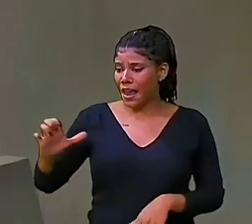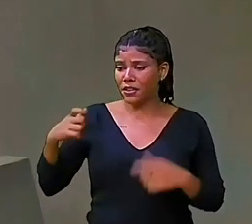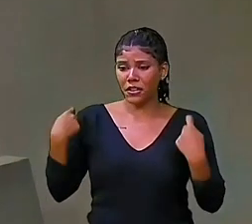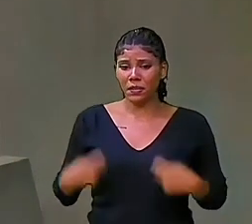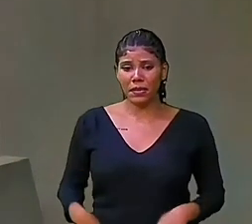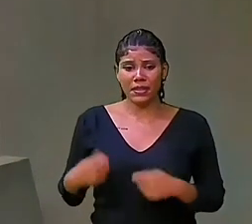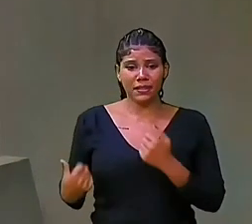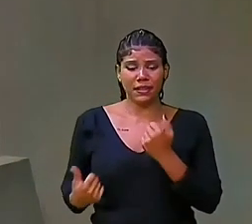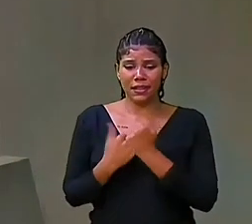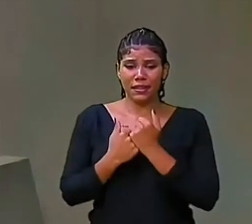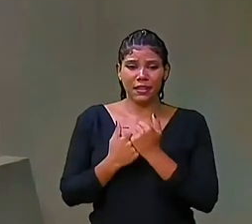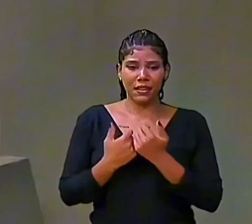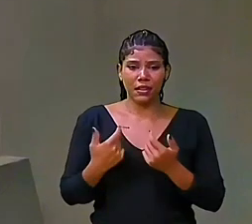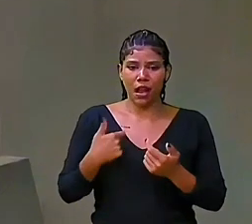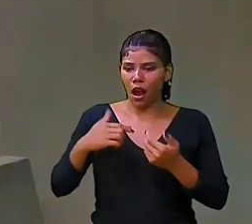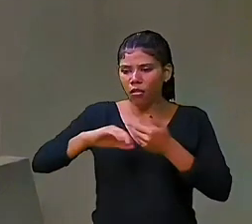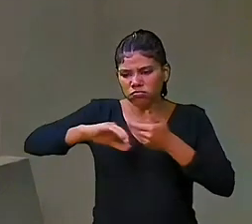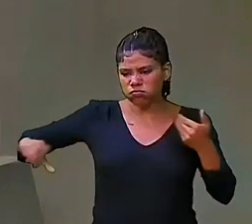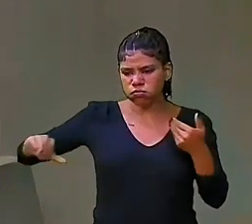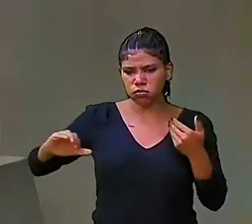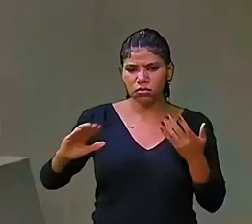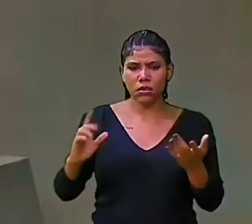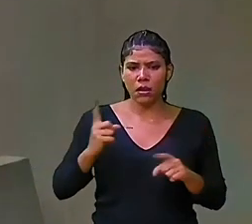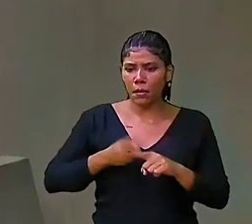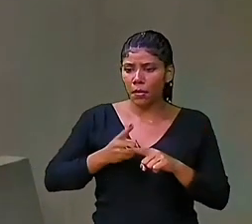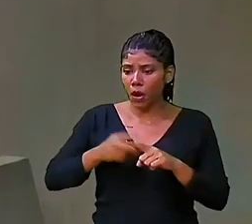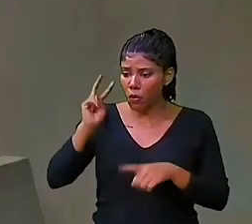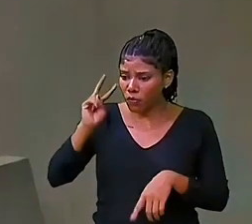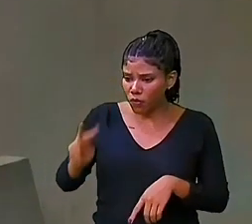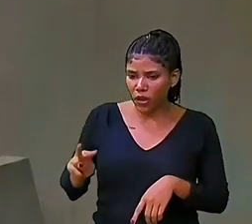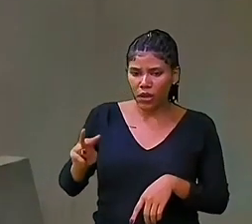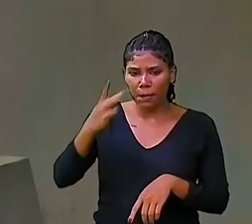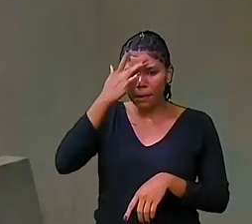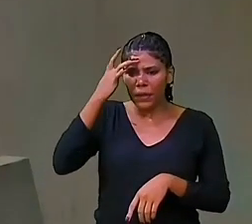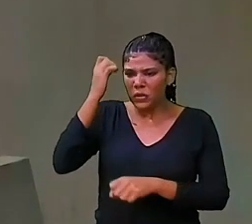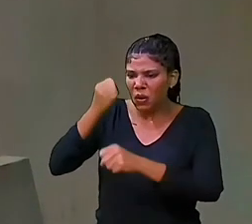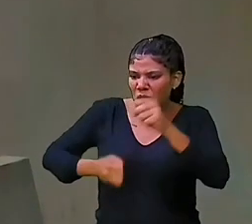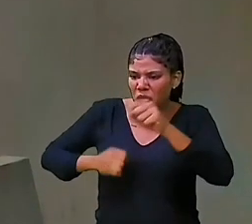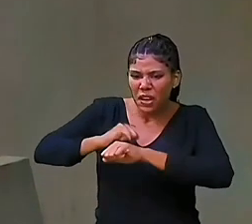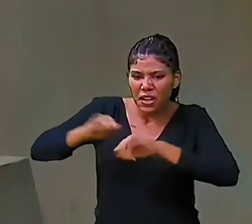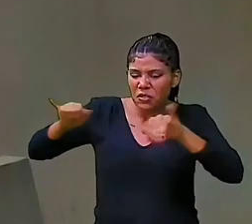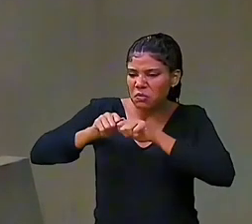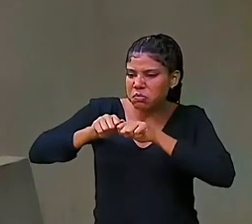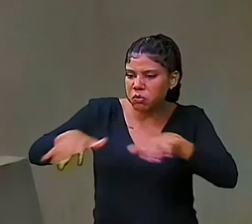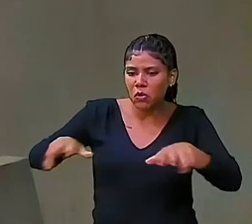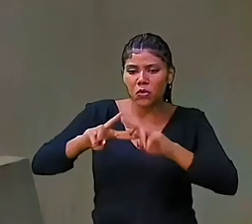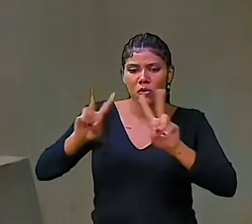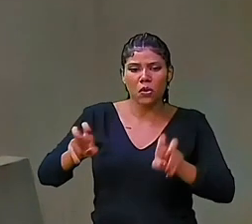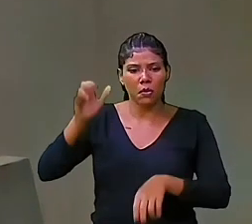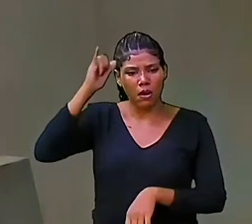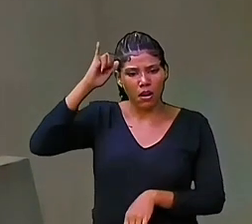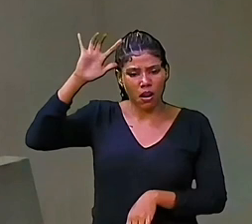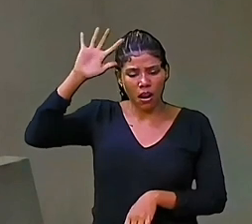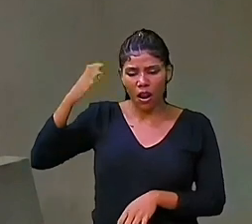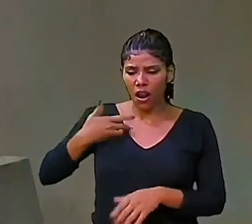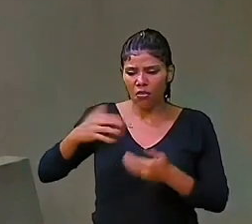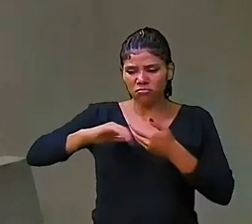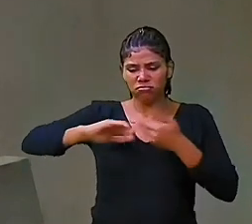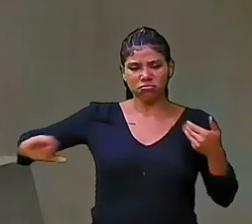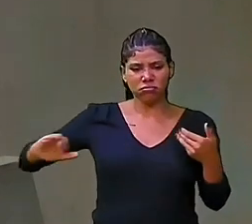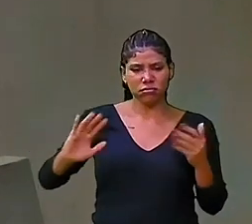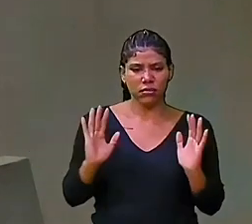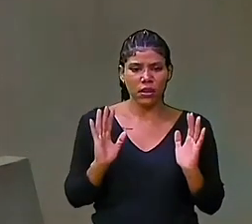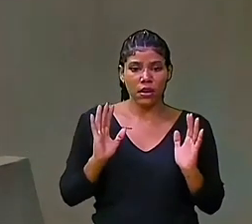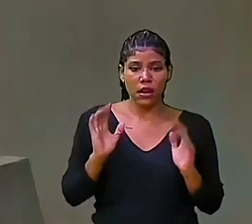basilar. Eu rompi relações porque vi, inclusive, gente divulgando essas fake news. Marielle,